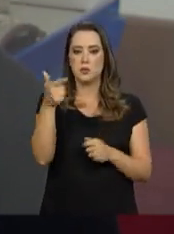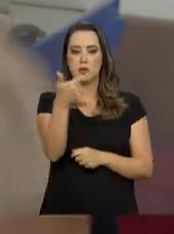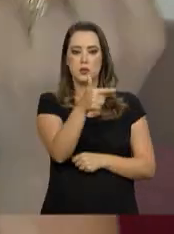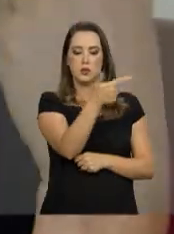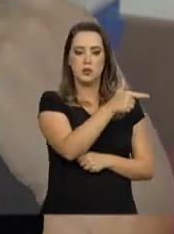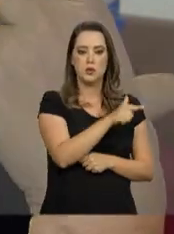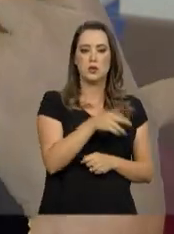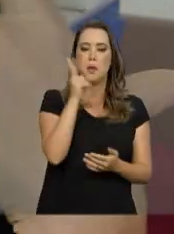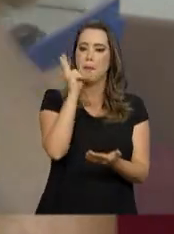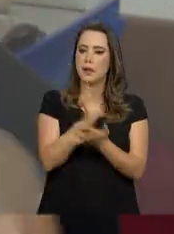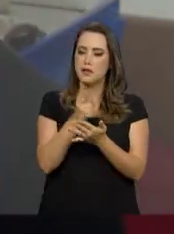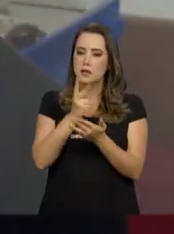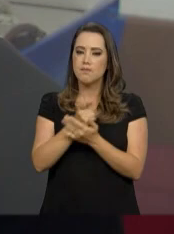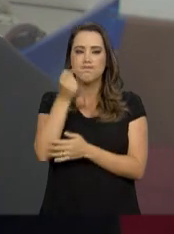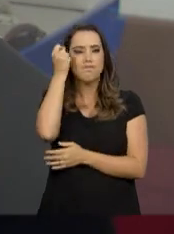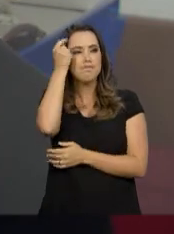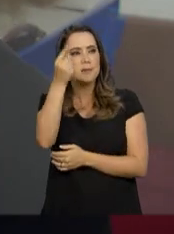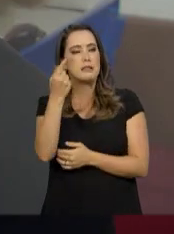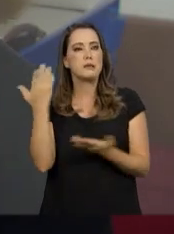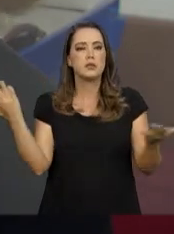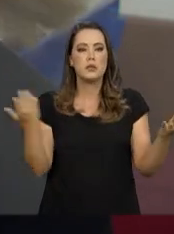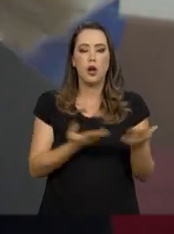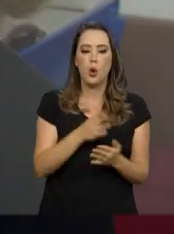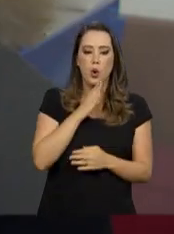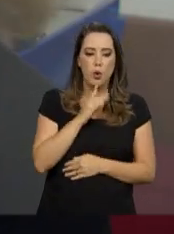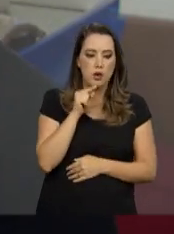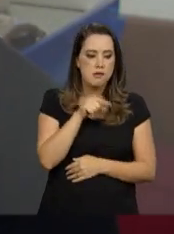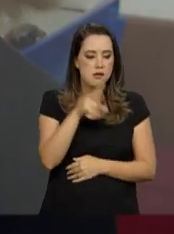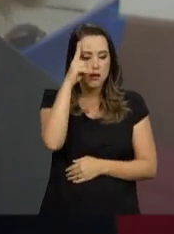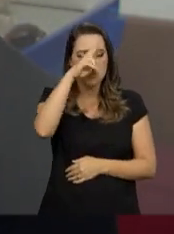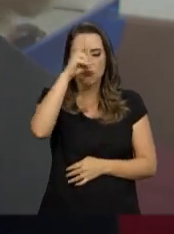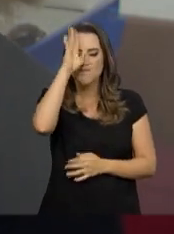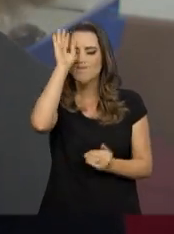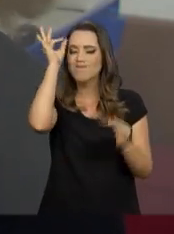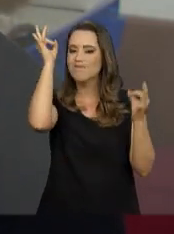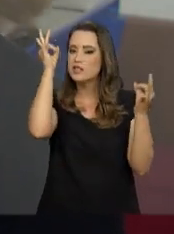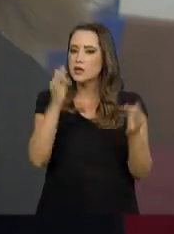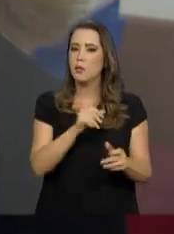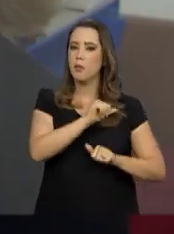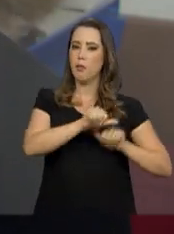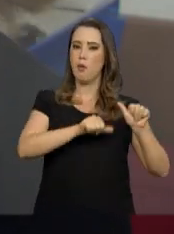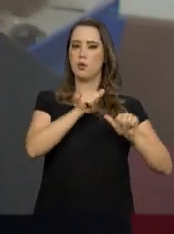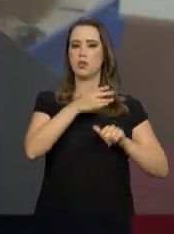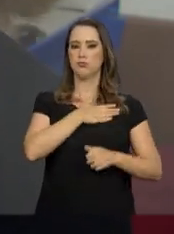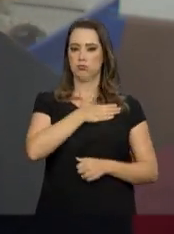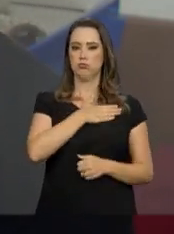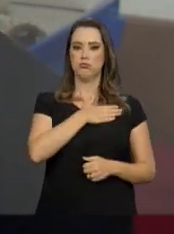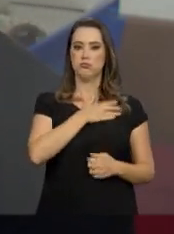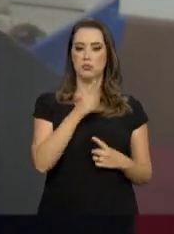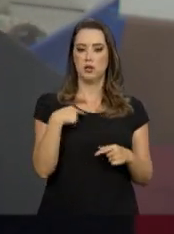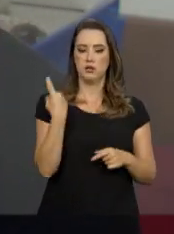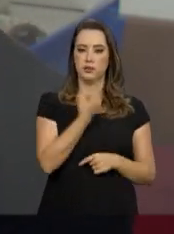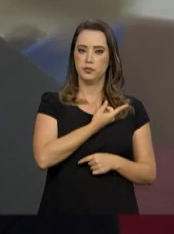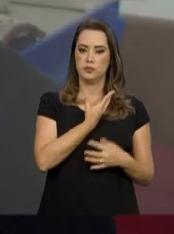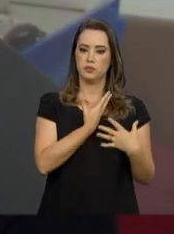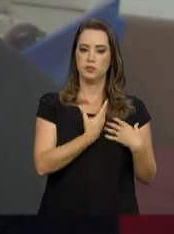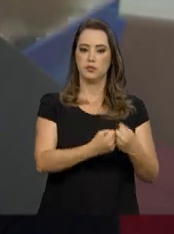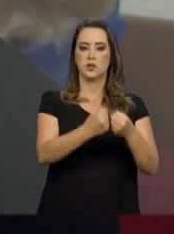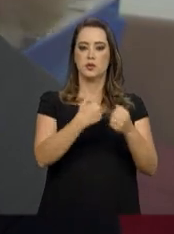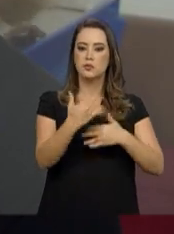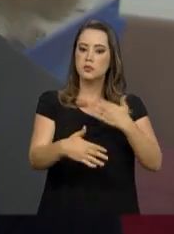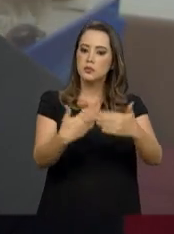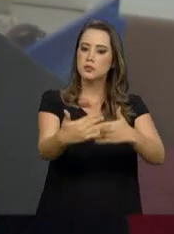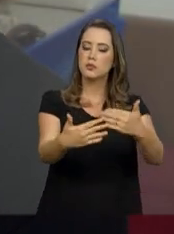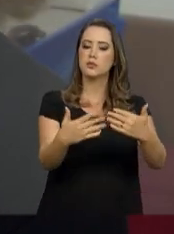outros tiverem a mesma mentalidade que eu estou tendo ao conhecer, com certeza isso vai mudar, né? E vamos juntos,